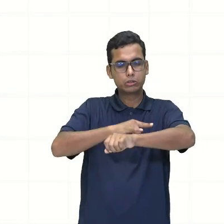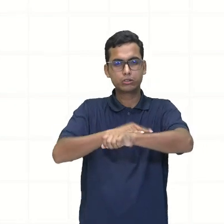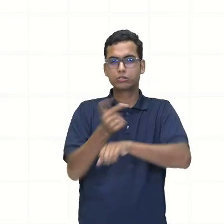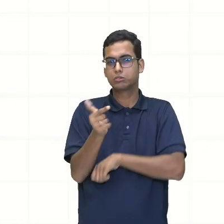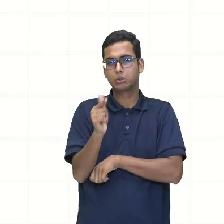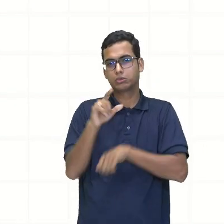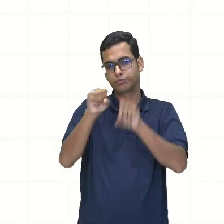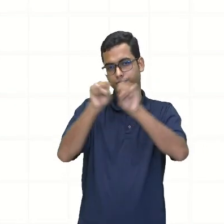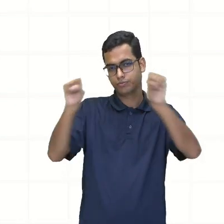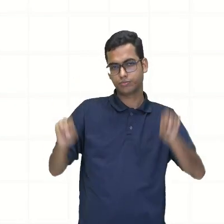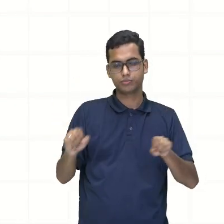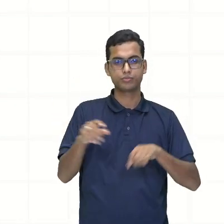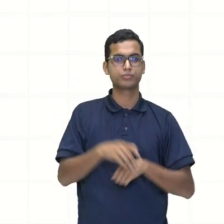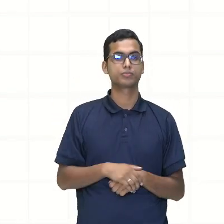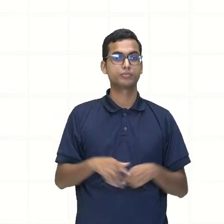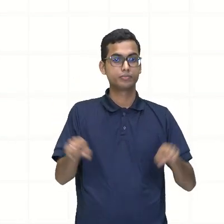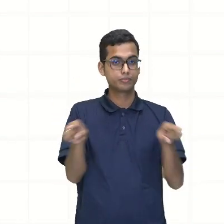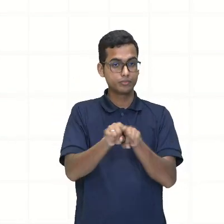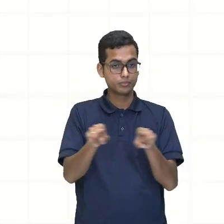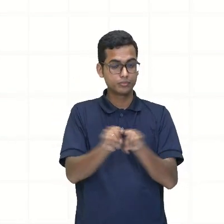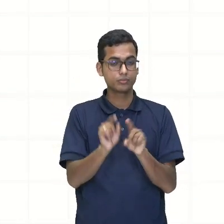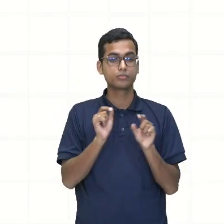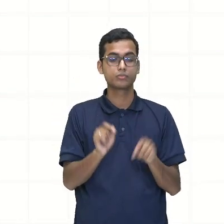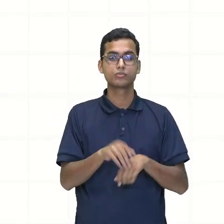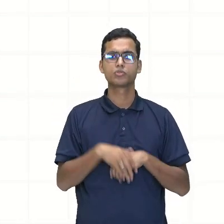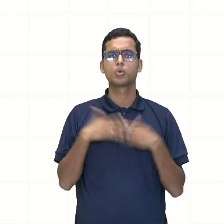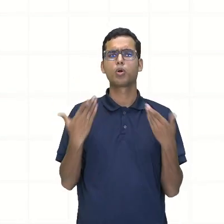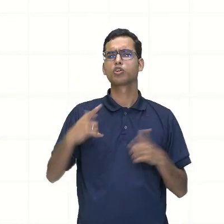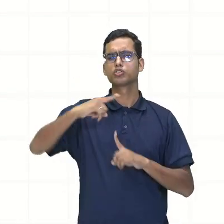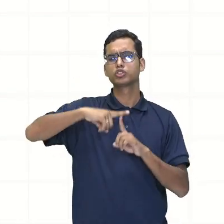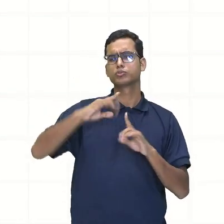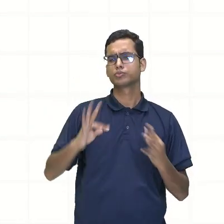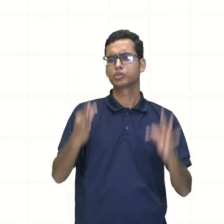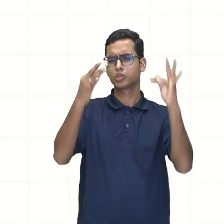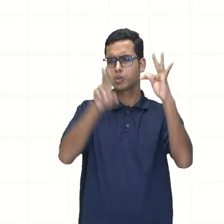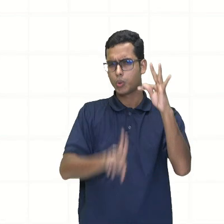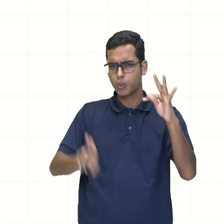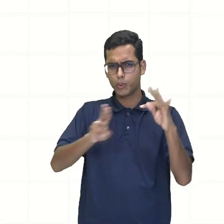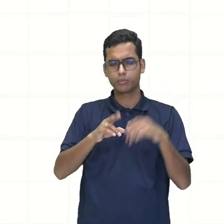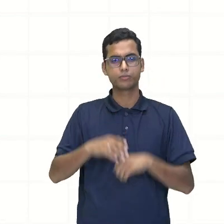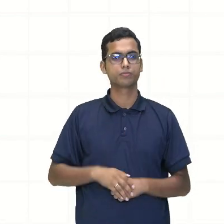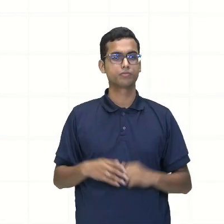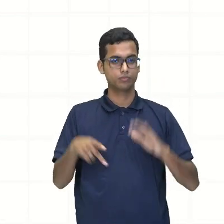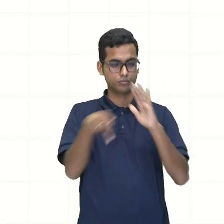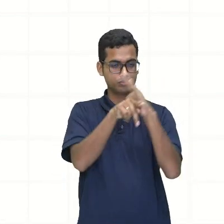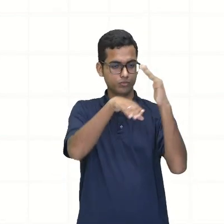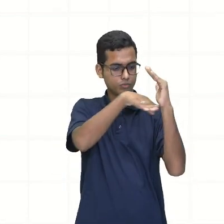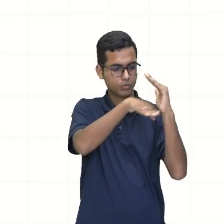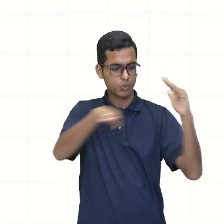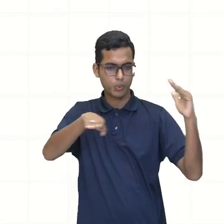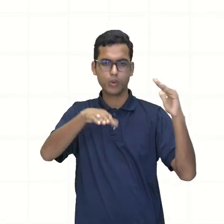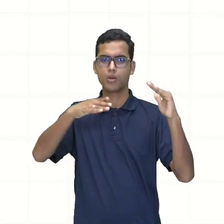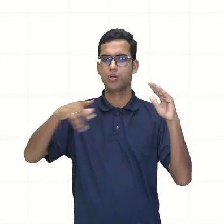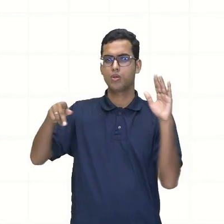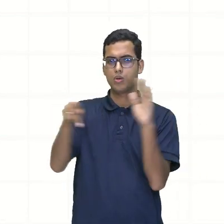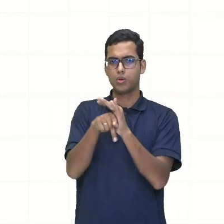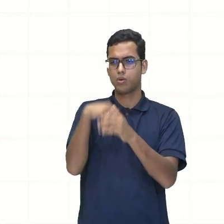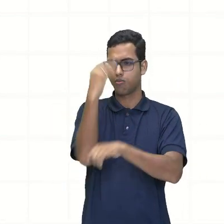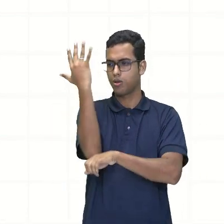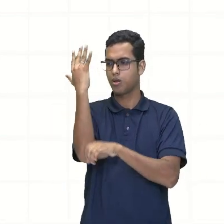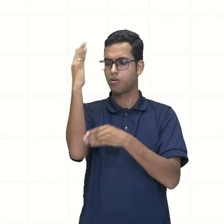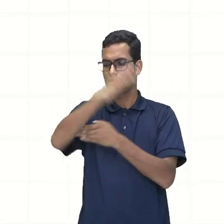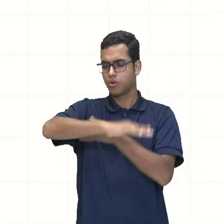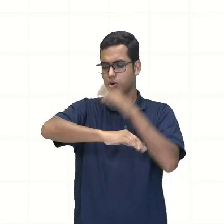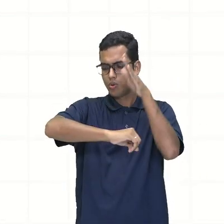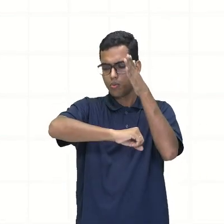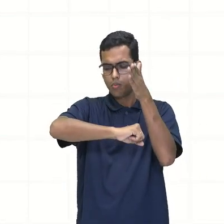a tecnologia. Qual era o tipo de tecnologia usado, né? Usavam tábuas para subir o piso